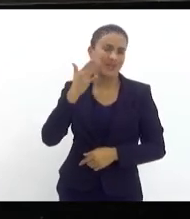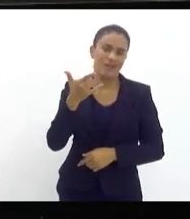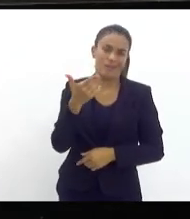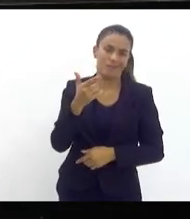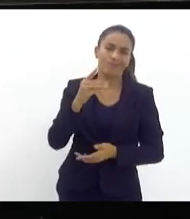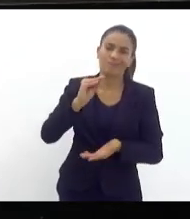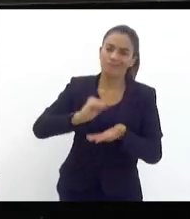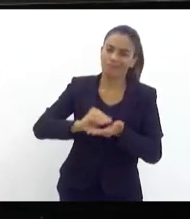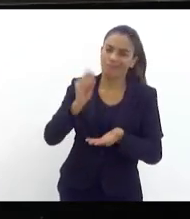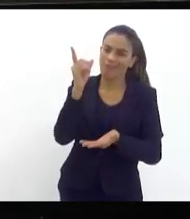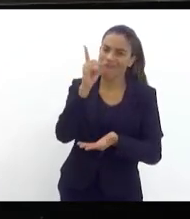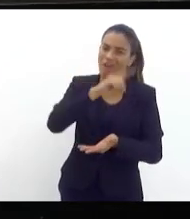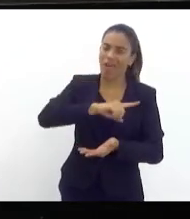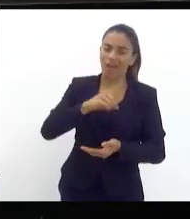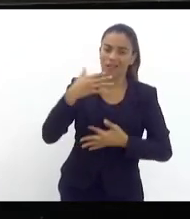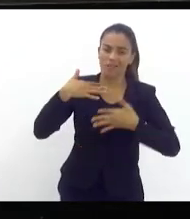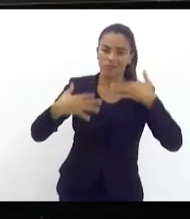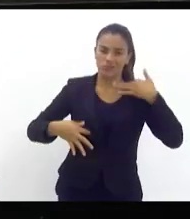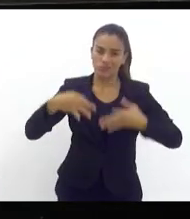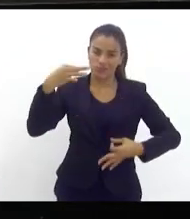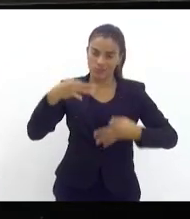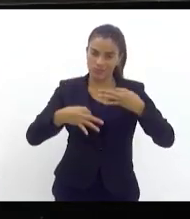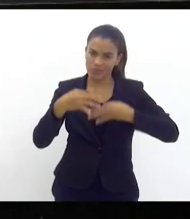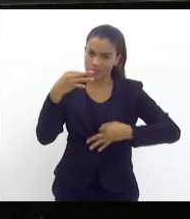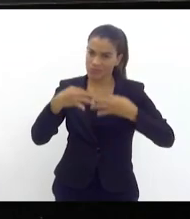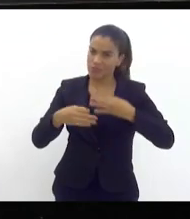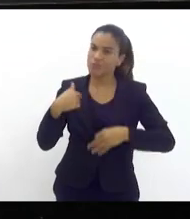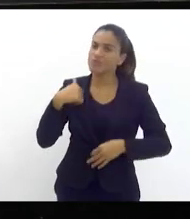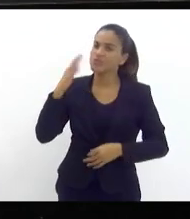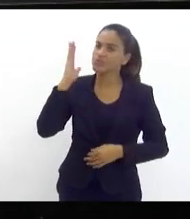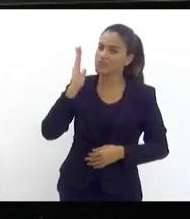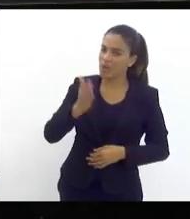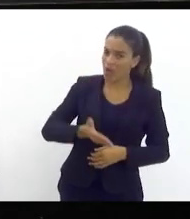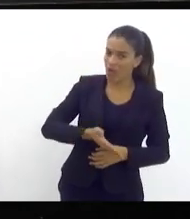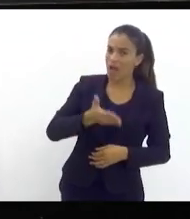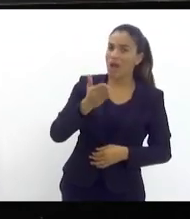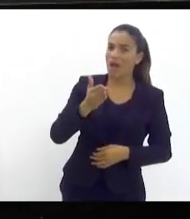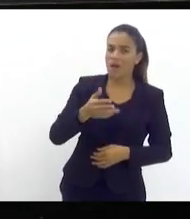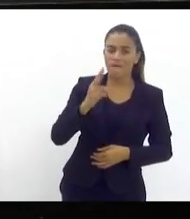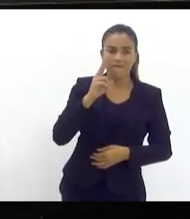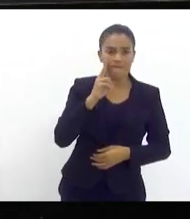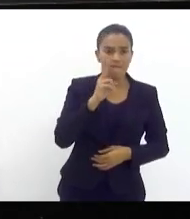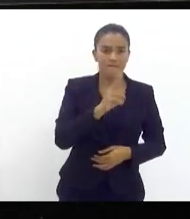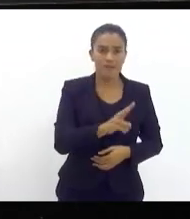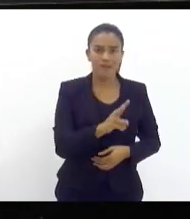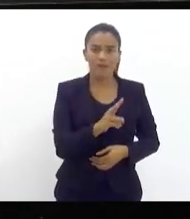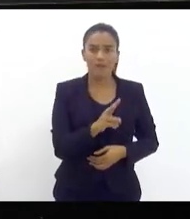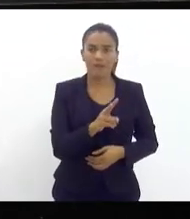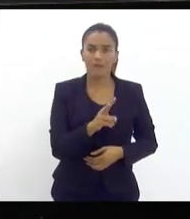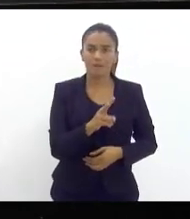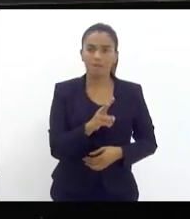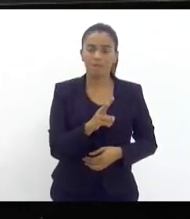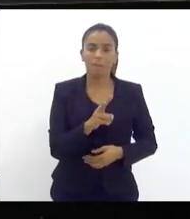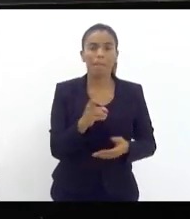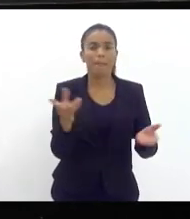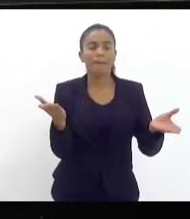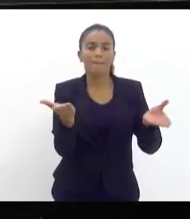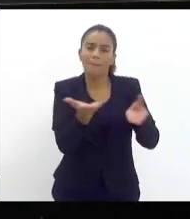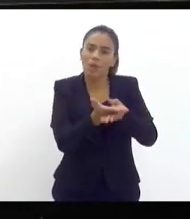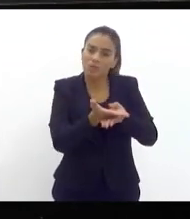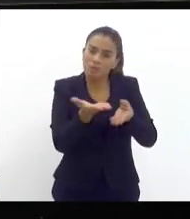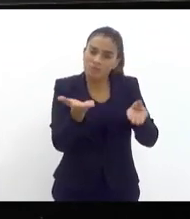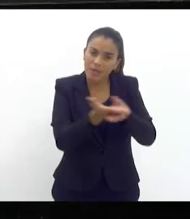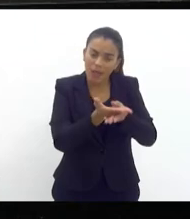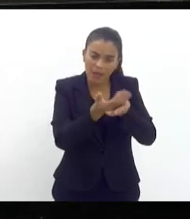que ocorre e já tive acesso a diversos diversos processos